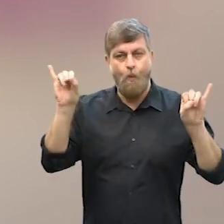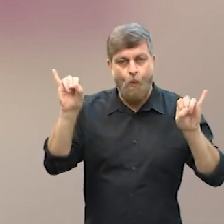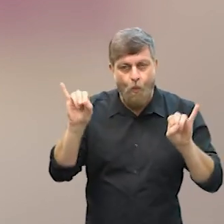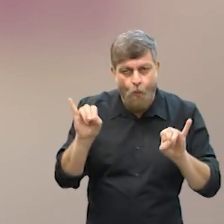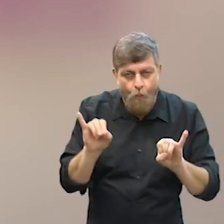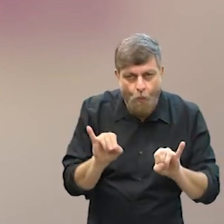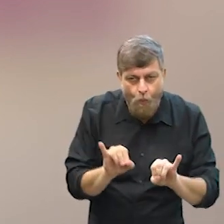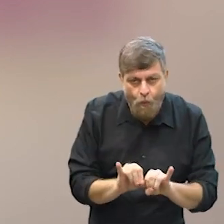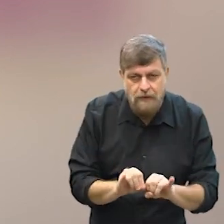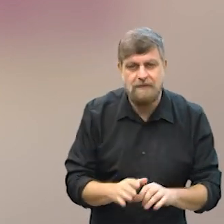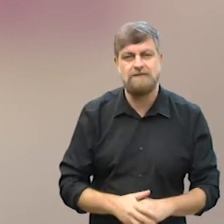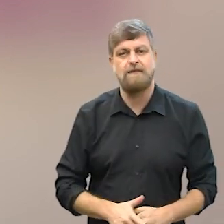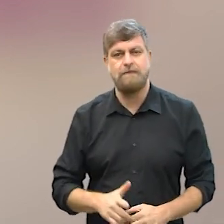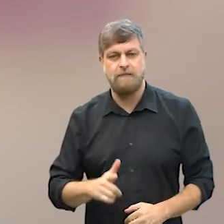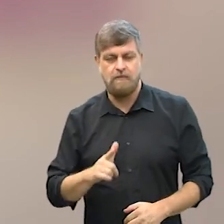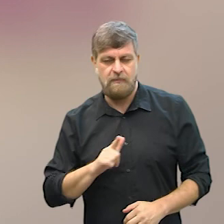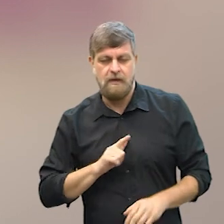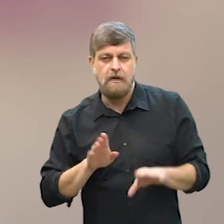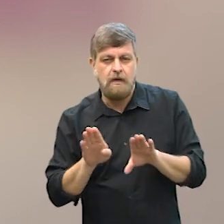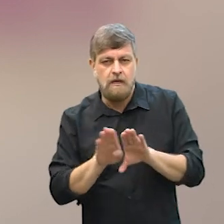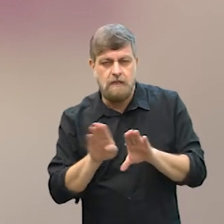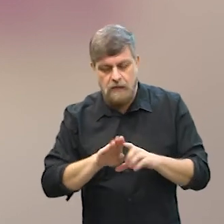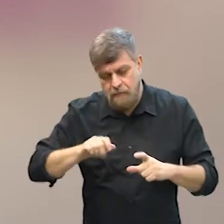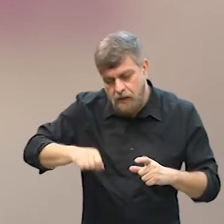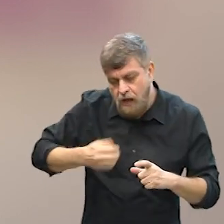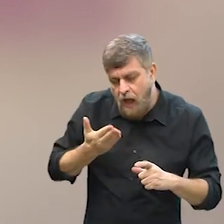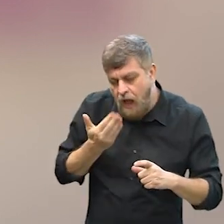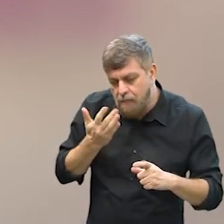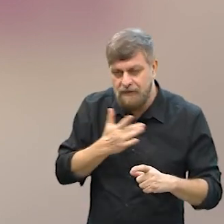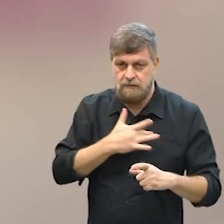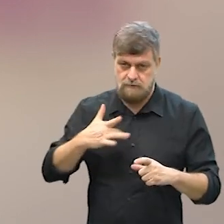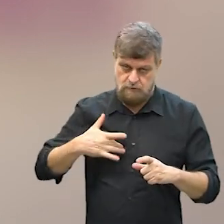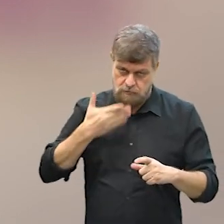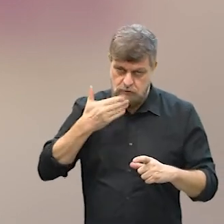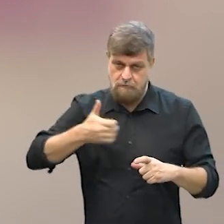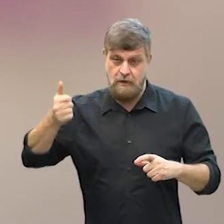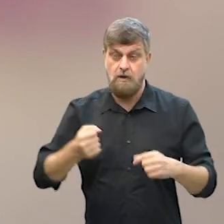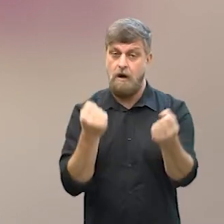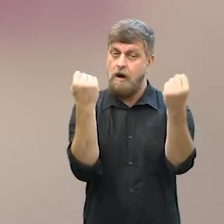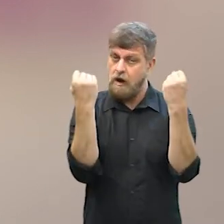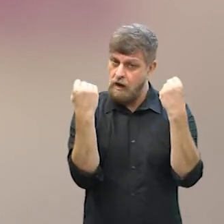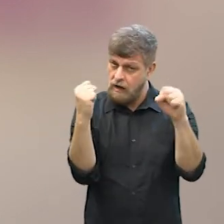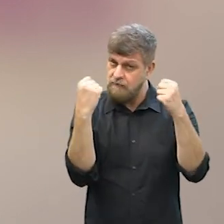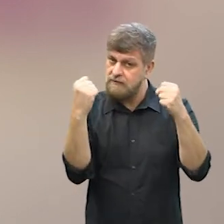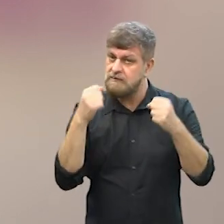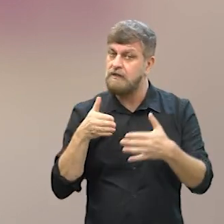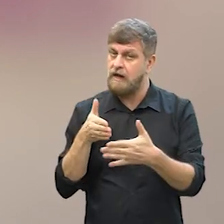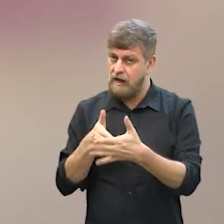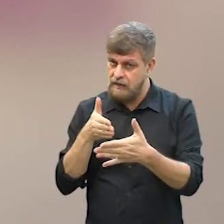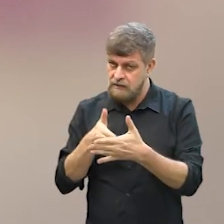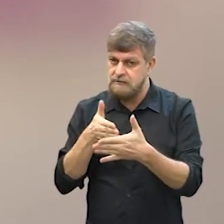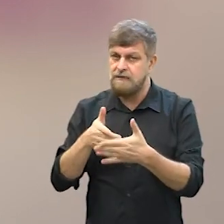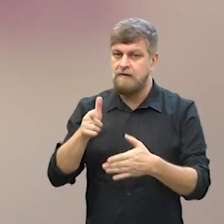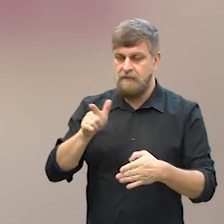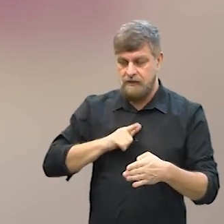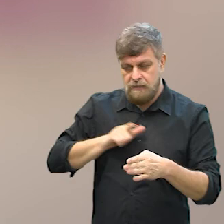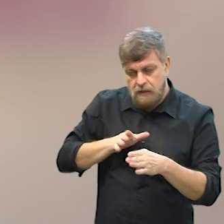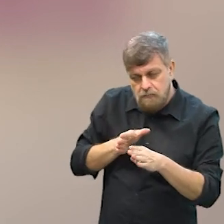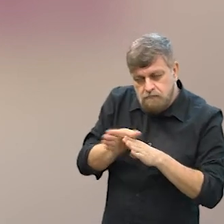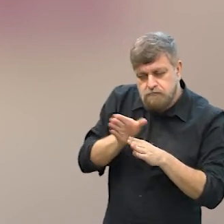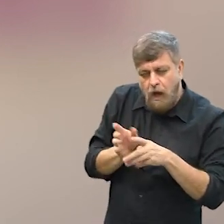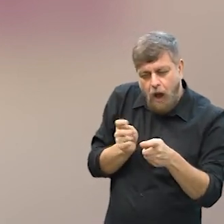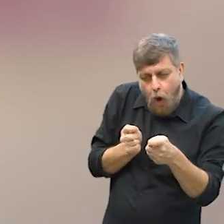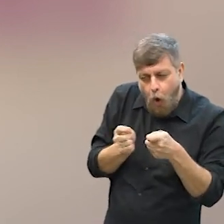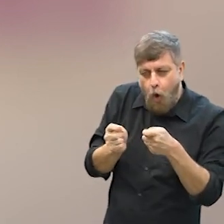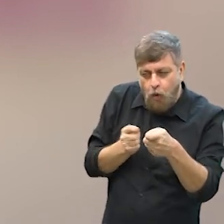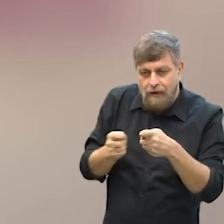peso, melhora das condições alimentares, a atividade física é restrita, mas uma atividade física